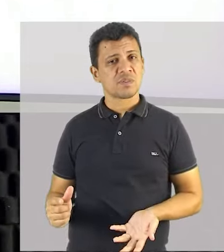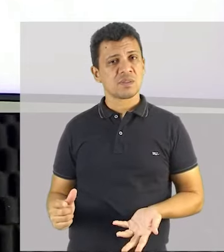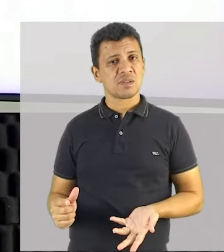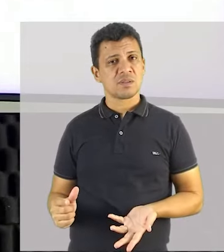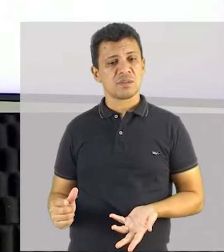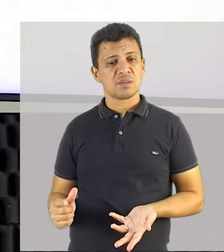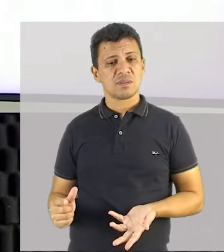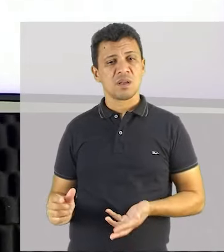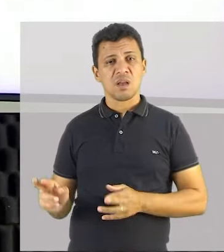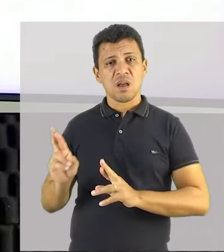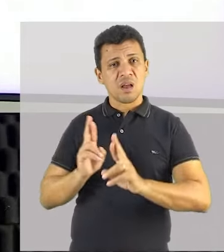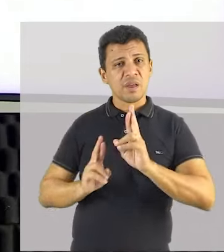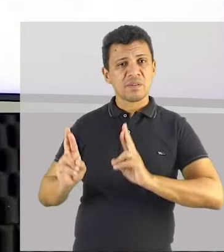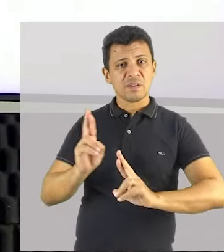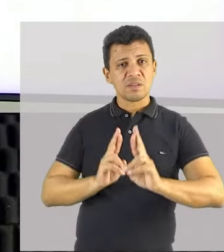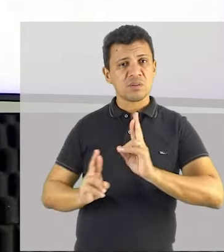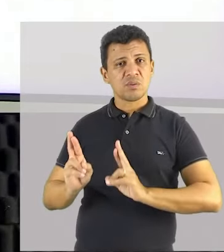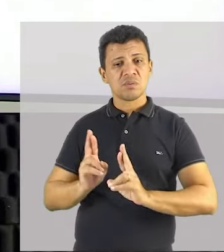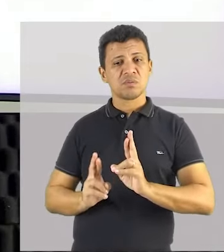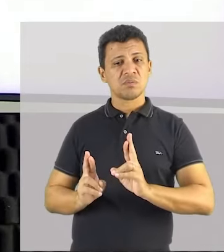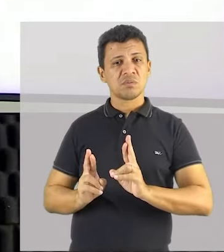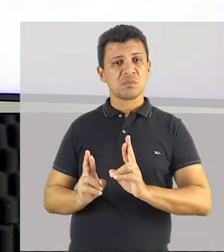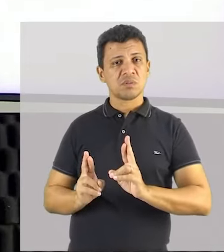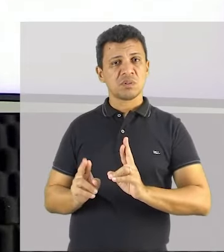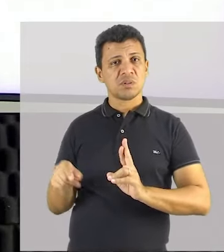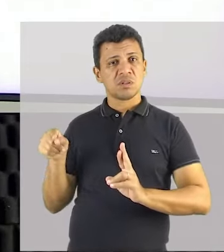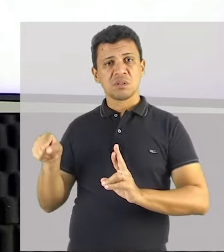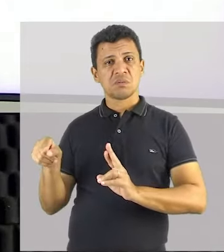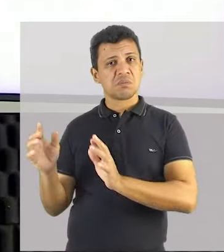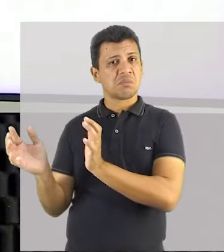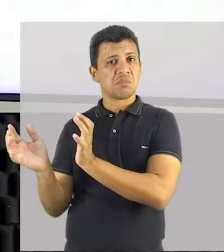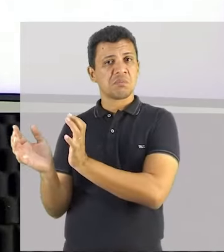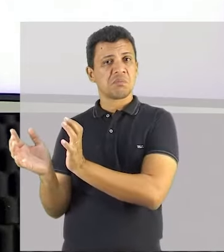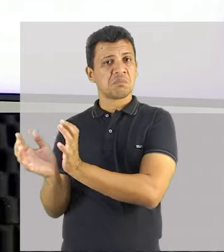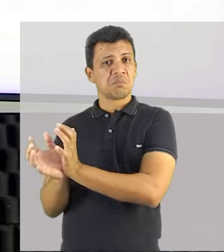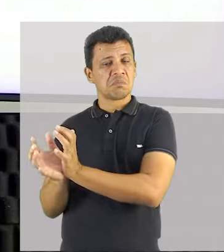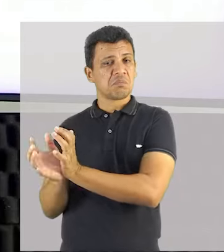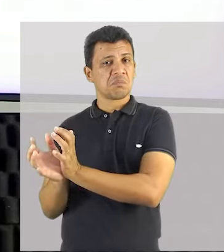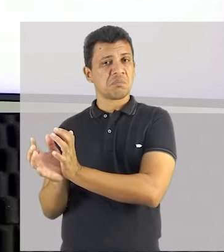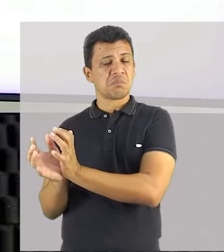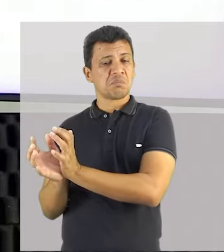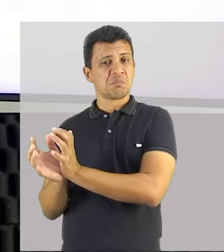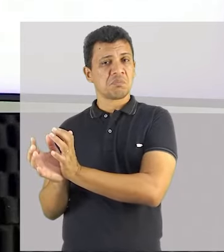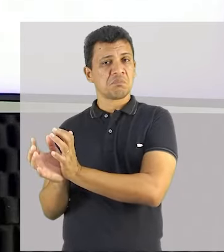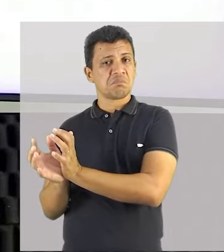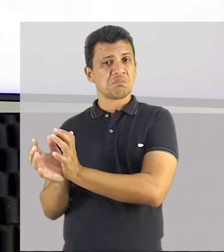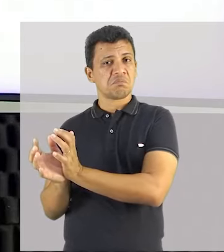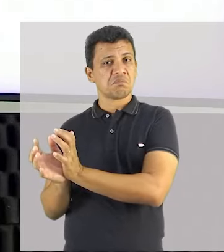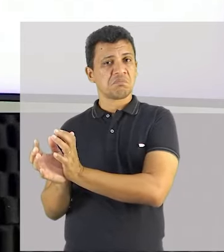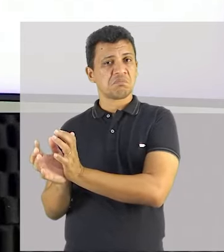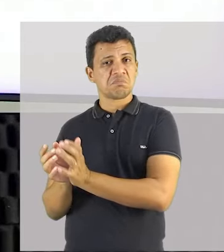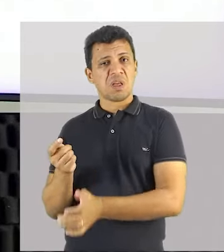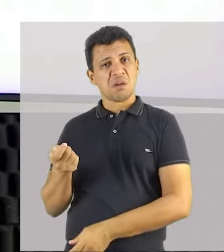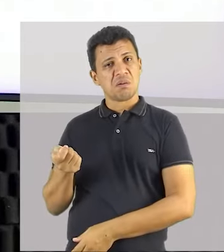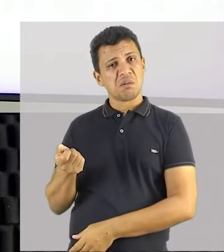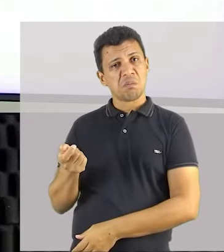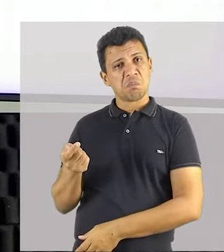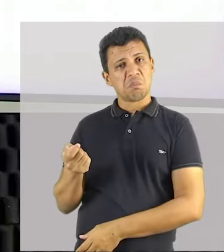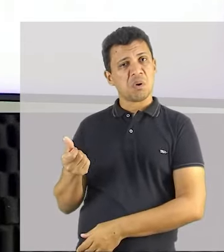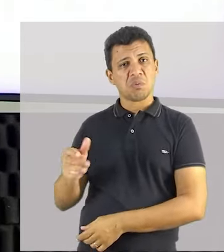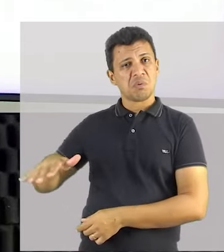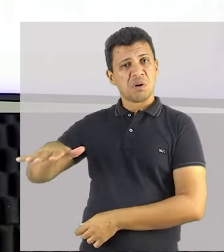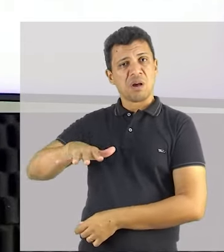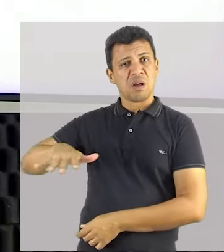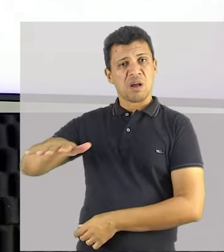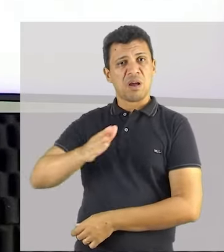que em relação aos outros né Eh não foi muito Evidente né a